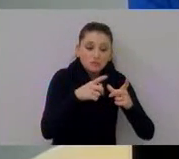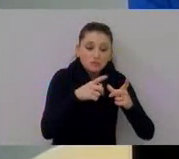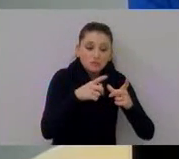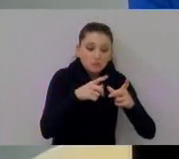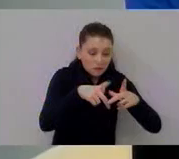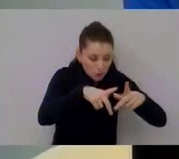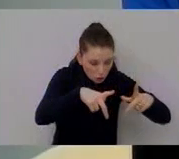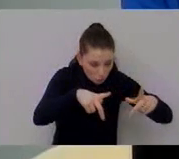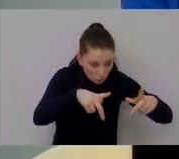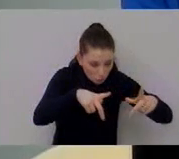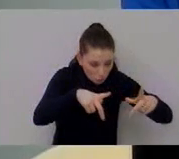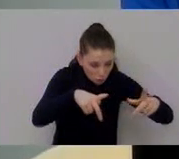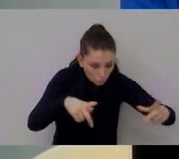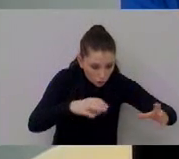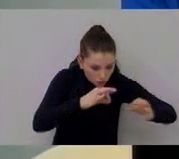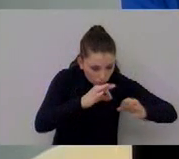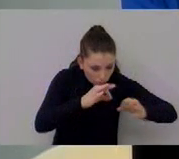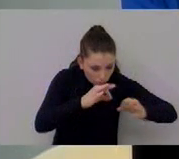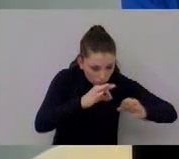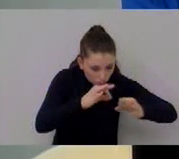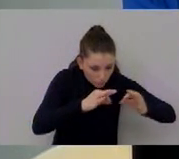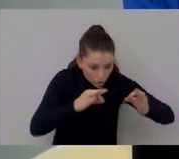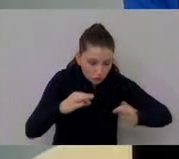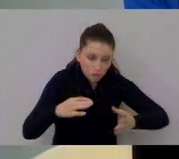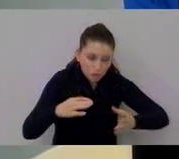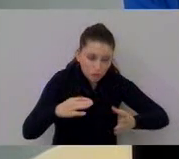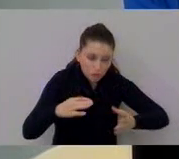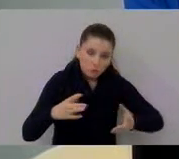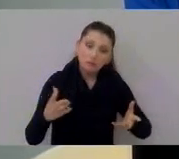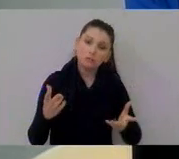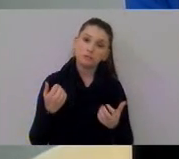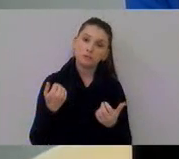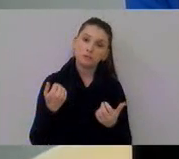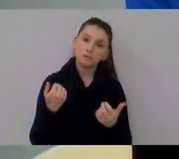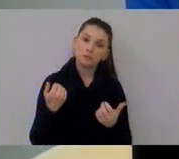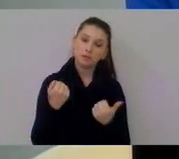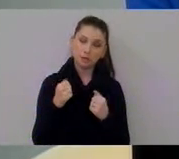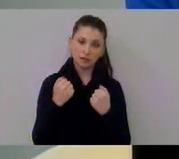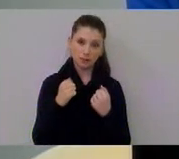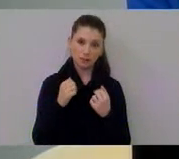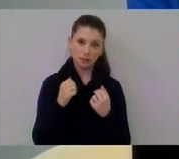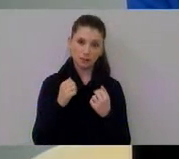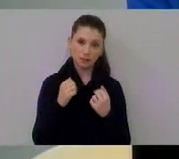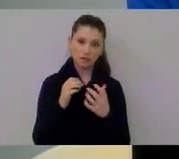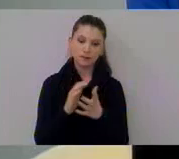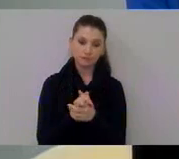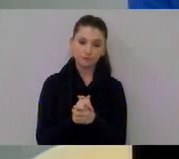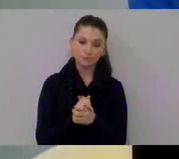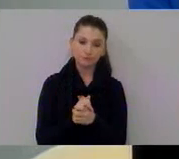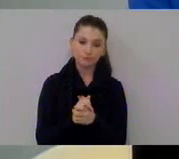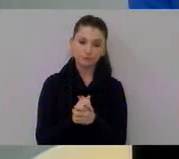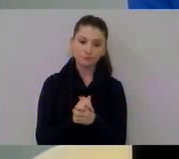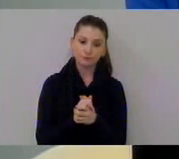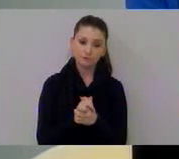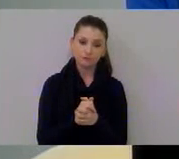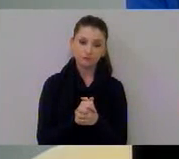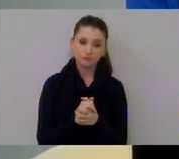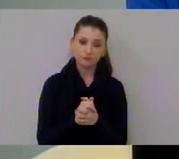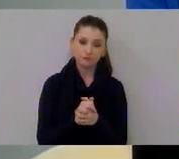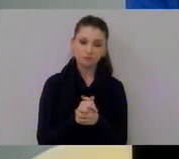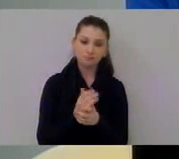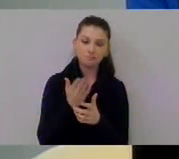disponibilizado a essas crianças do bairro Vosocris, no que diz respeito a